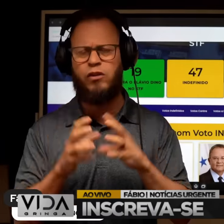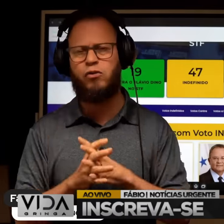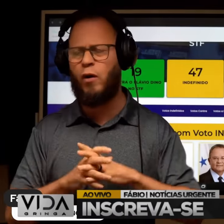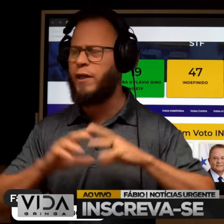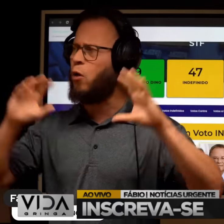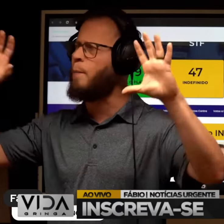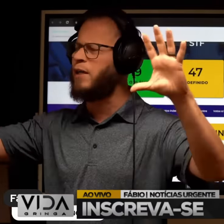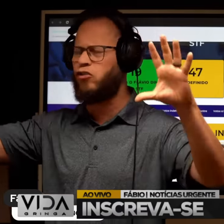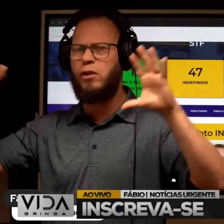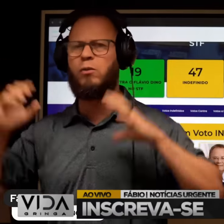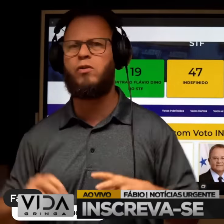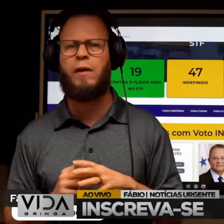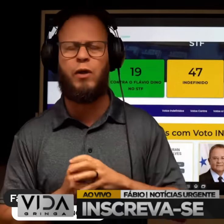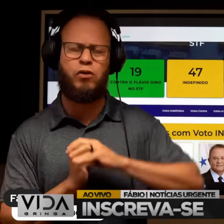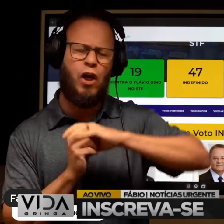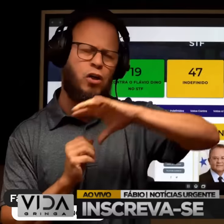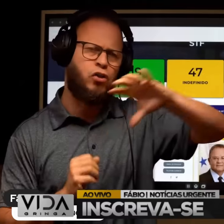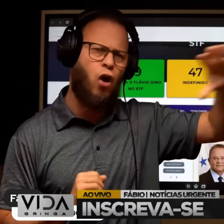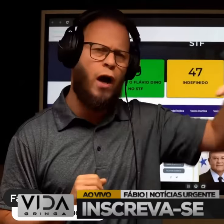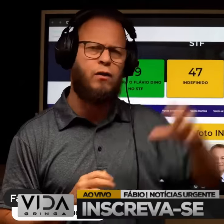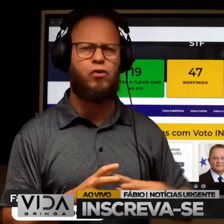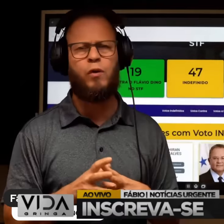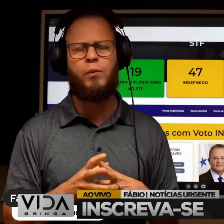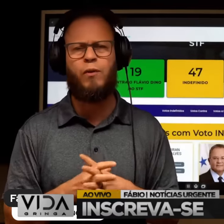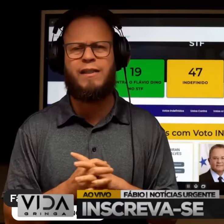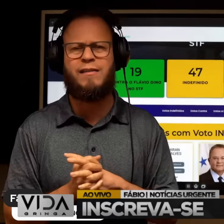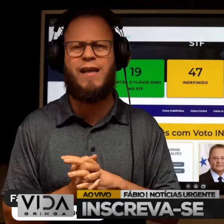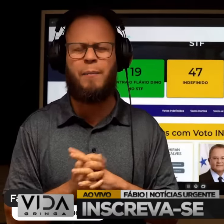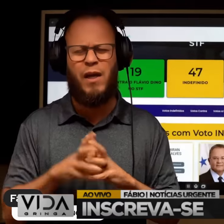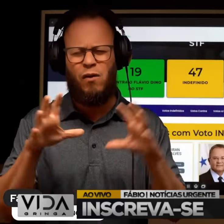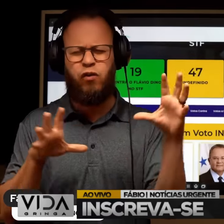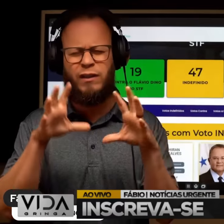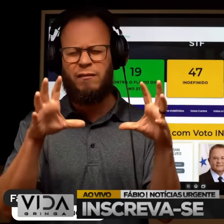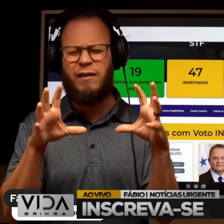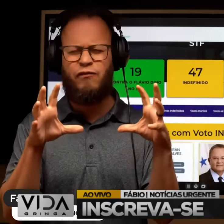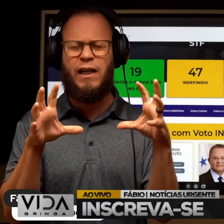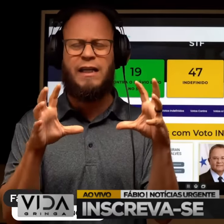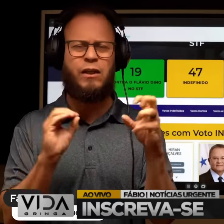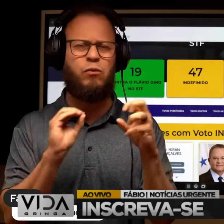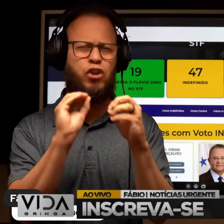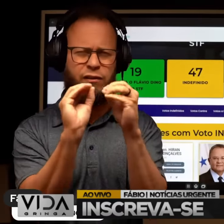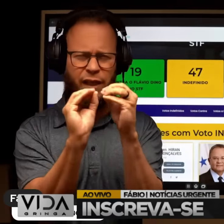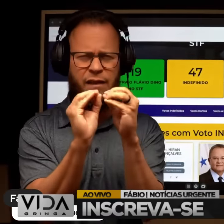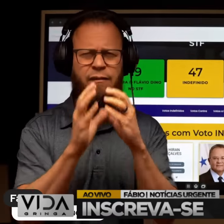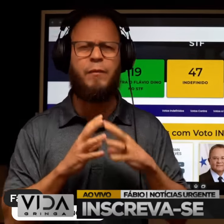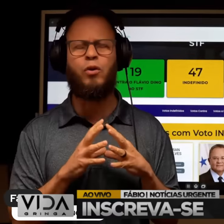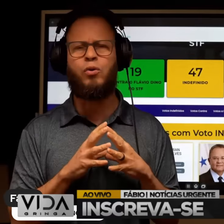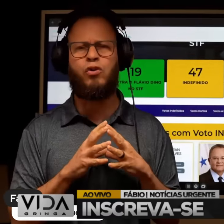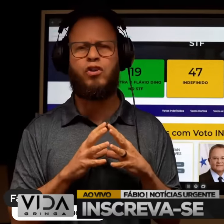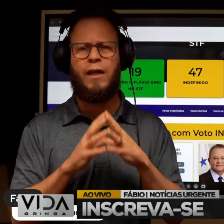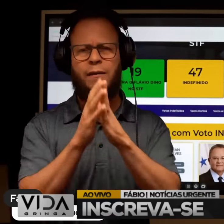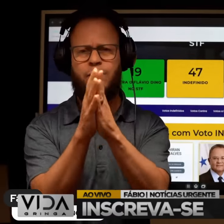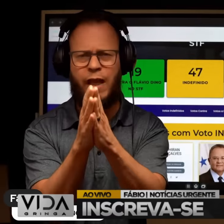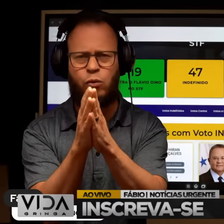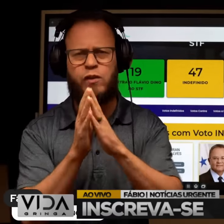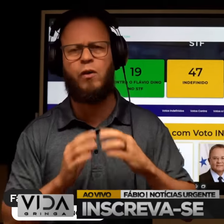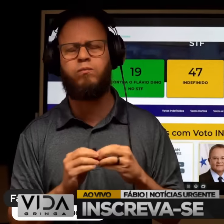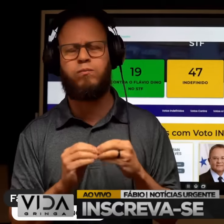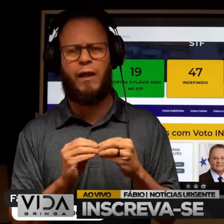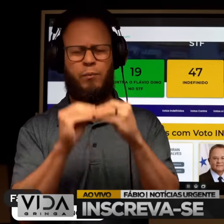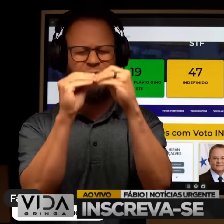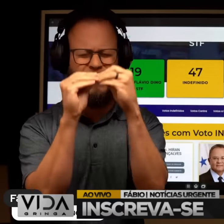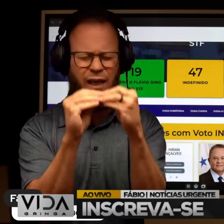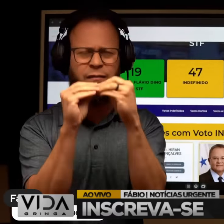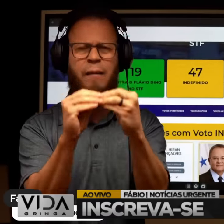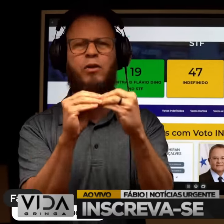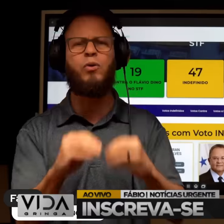dá o seu joinha, compartilhe com seus amigos, joga nos grupos de WhatsApp. Vou tentar ficar aqui uns 30 minutos, tendo o seu